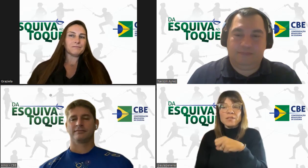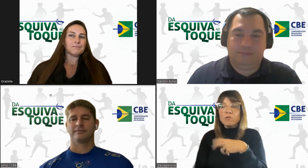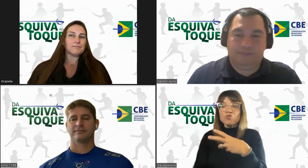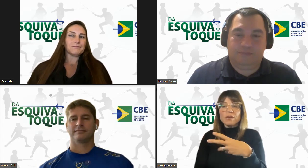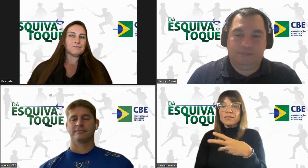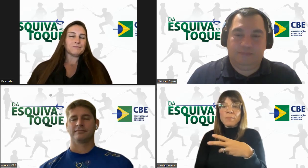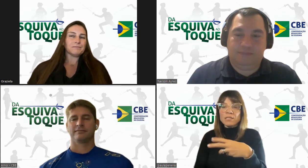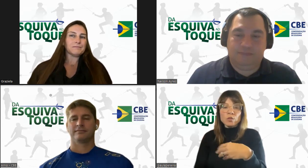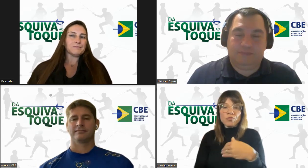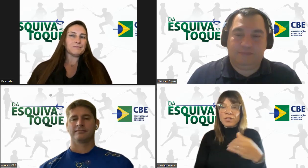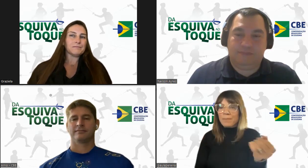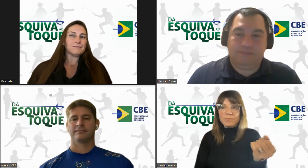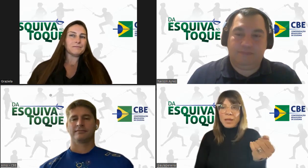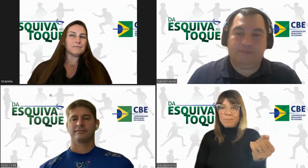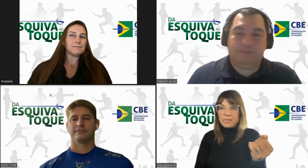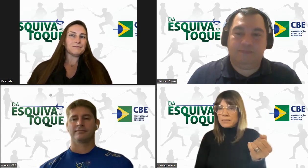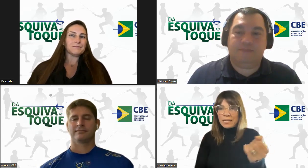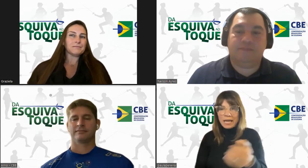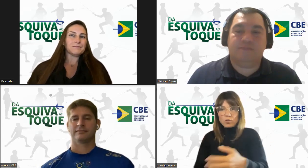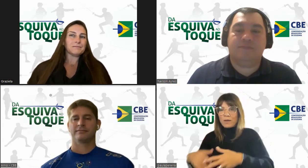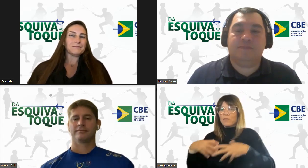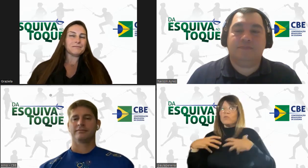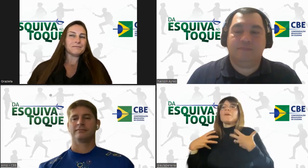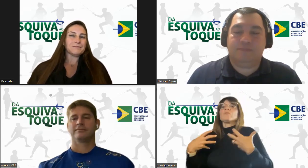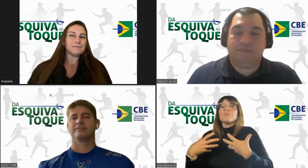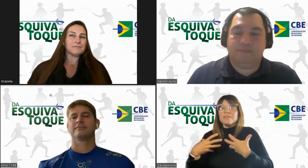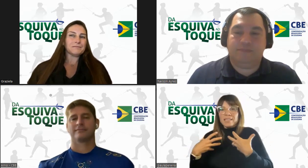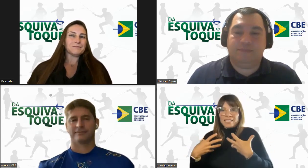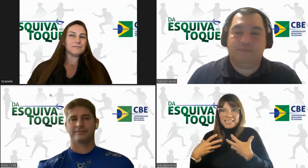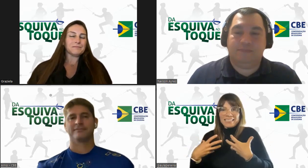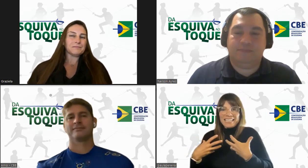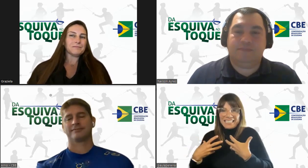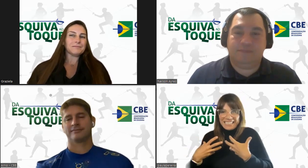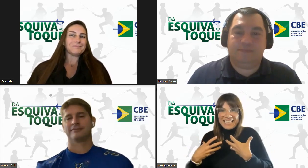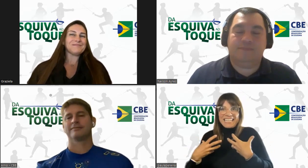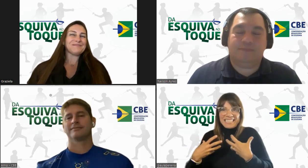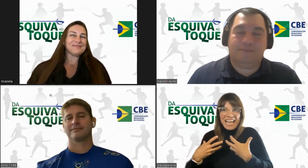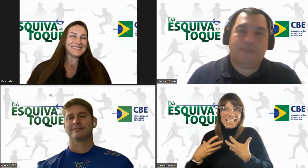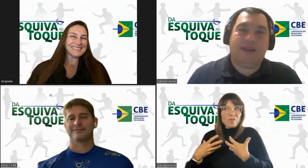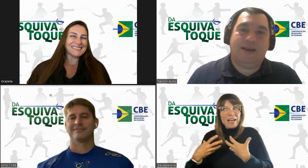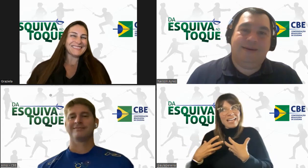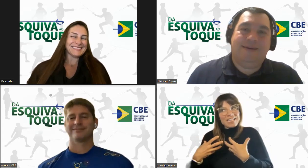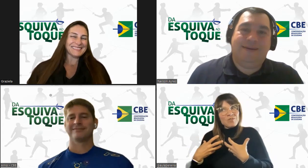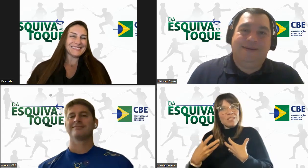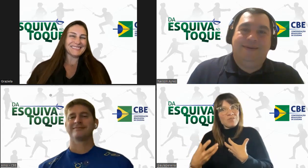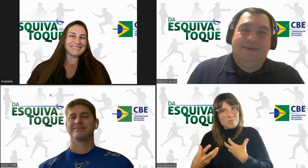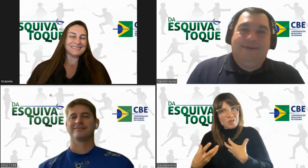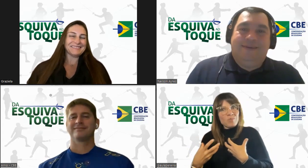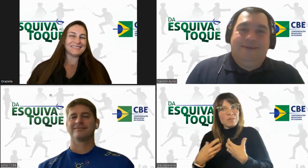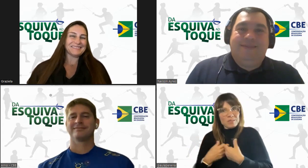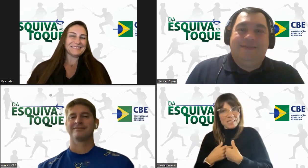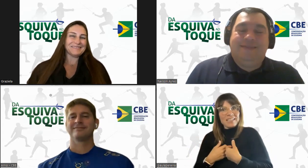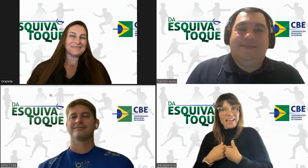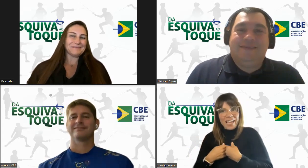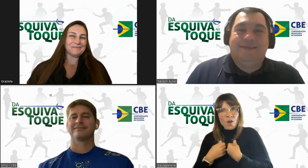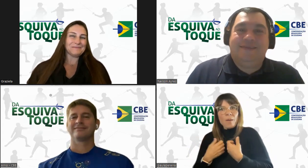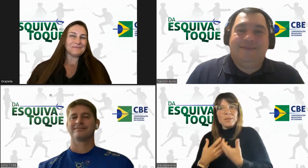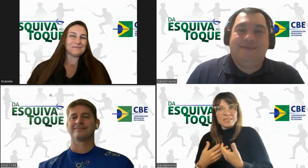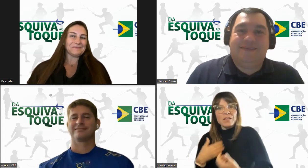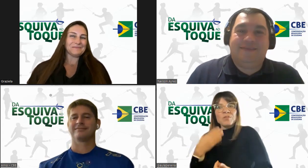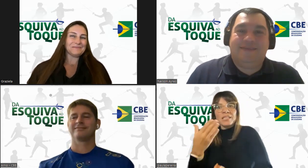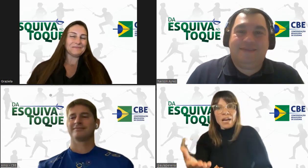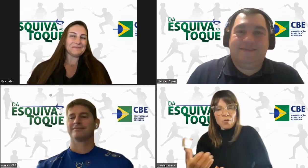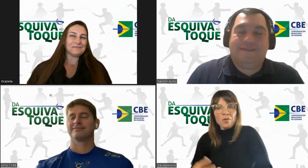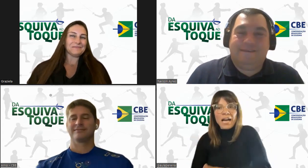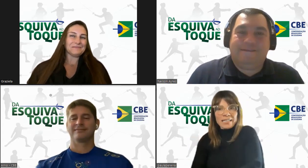né às vezes não dizem mais aí tu vê na pista lá numa com uma torcida né que não é exclusivamente uma torcida né